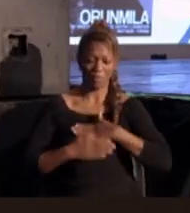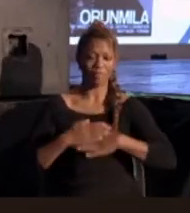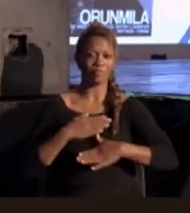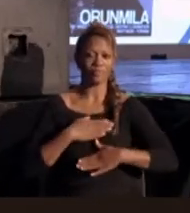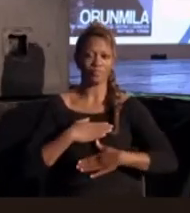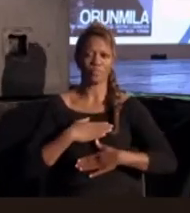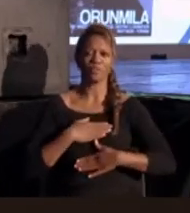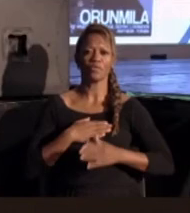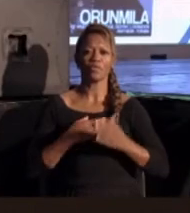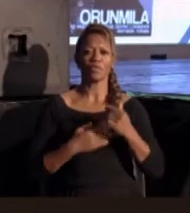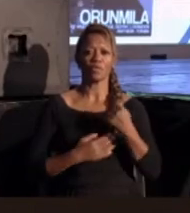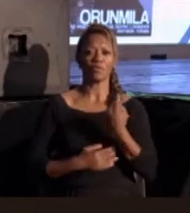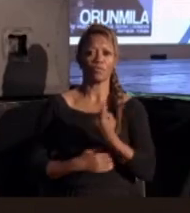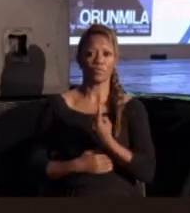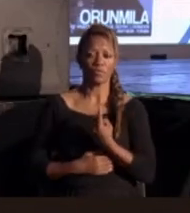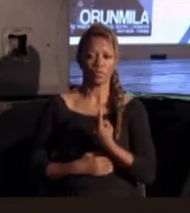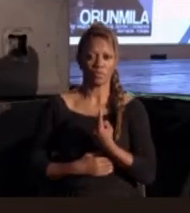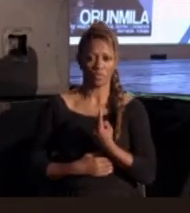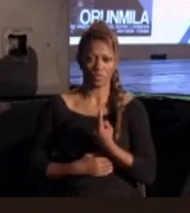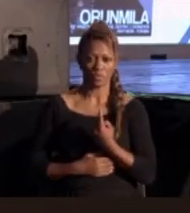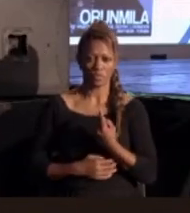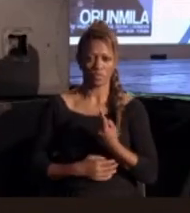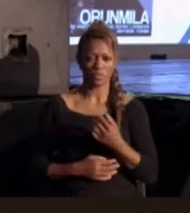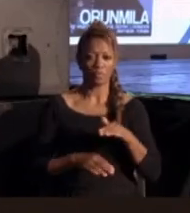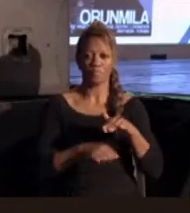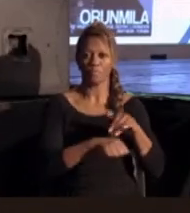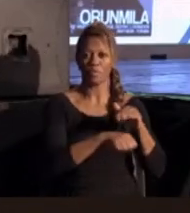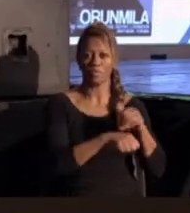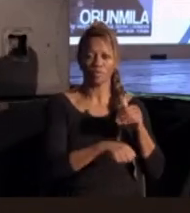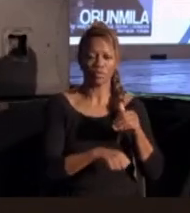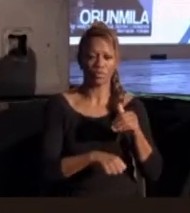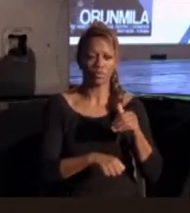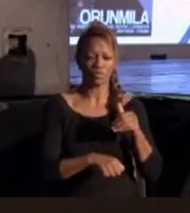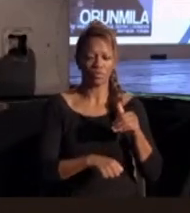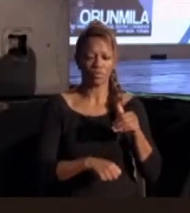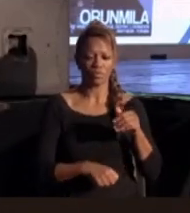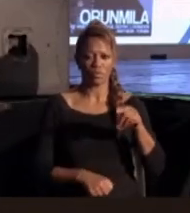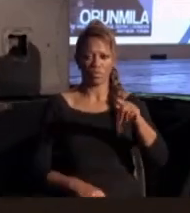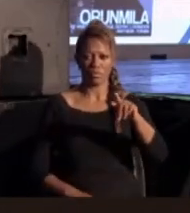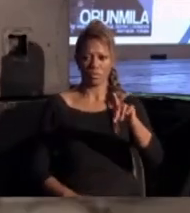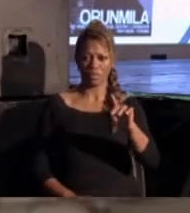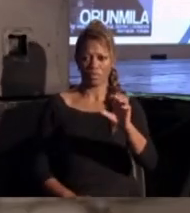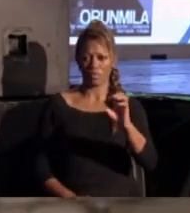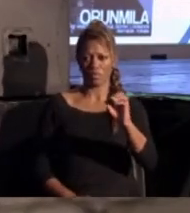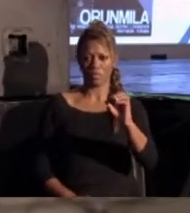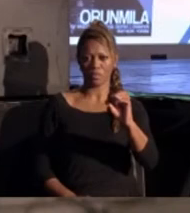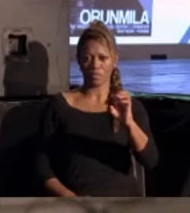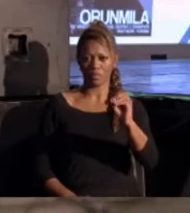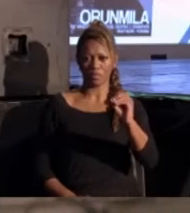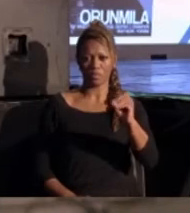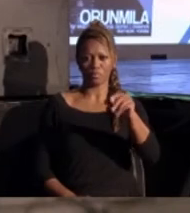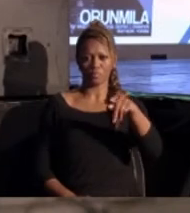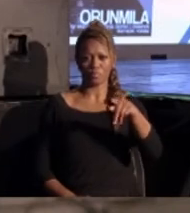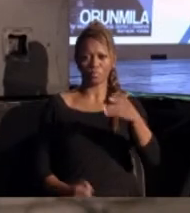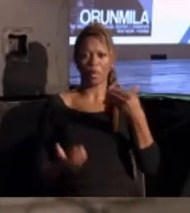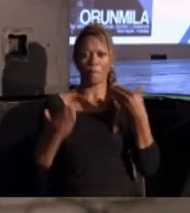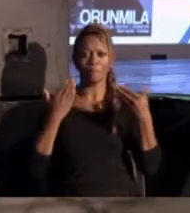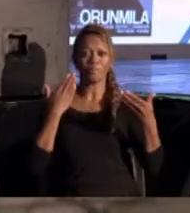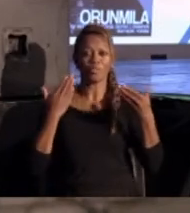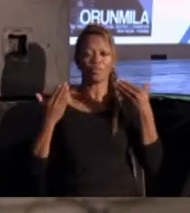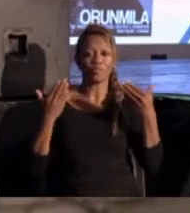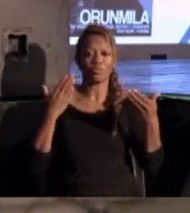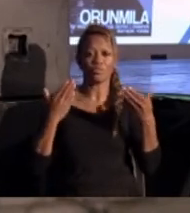por isso que Orumilá está fazendo aquilo que eu vou chamar aqui de uma geopsicologia. Se a gente compreende como os